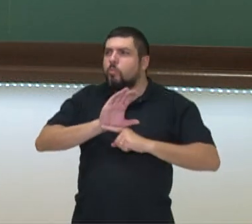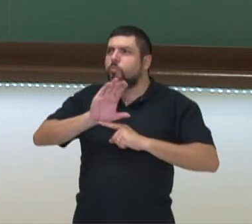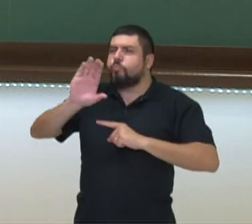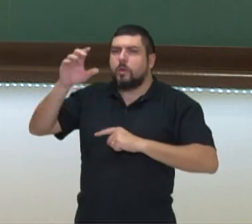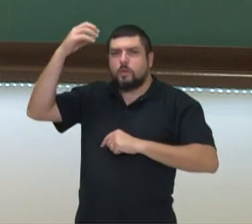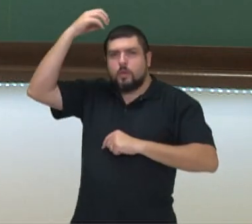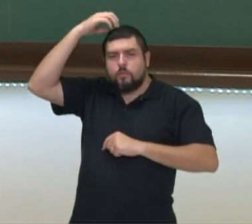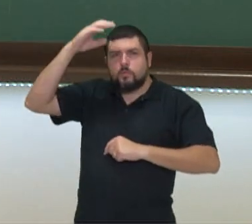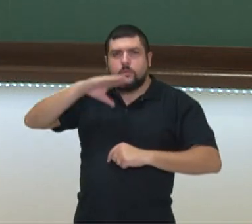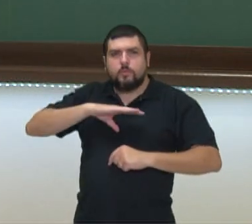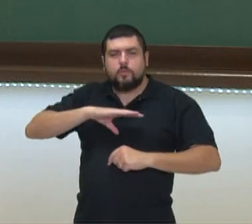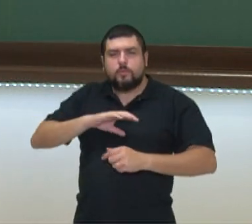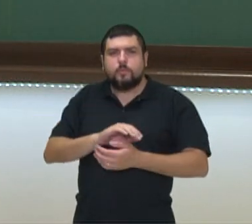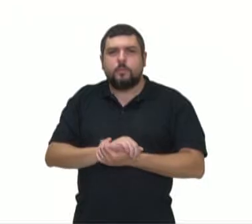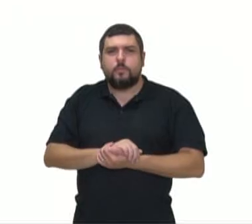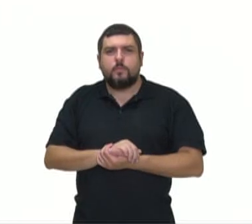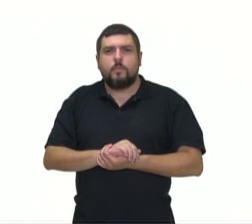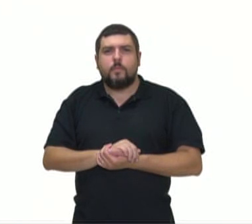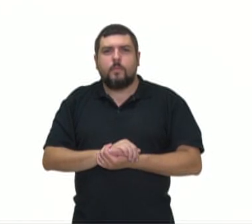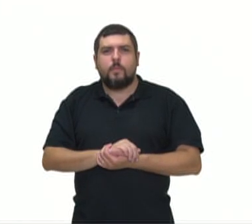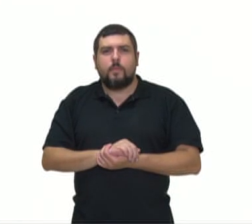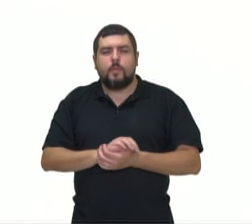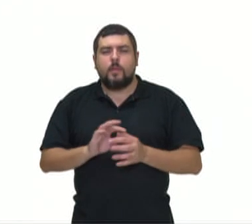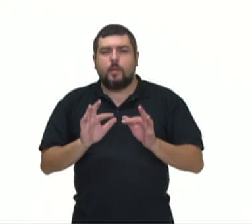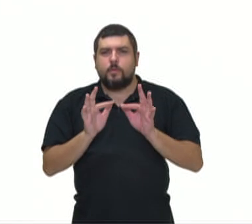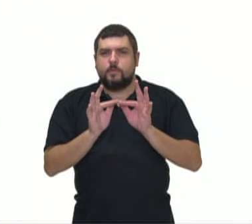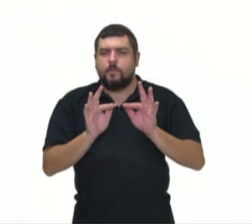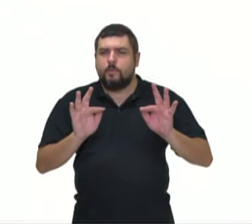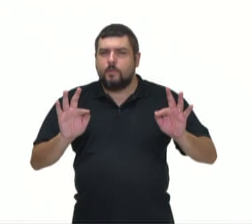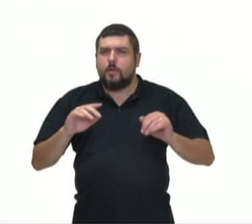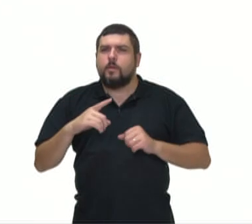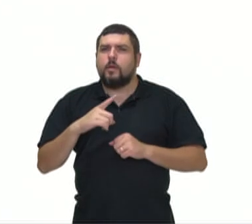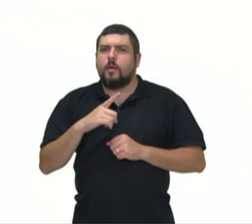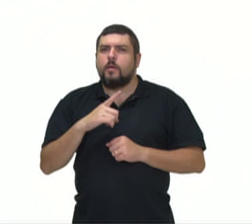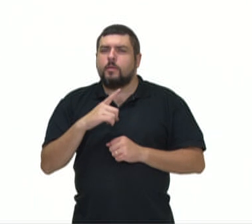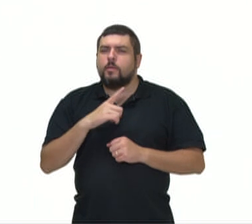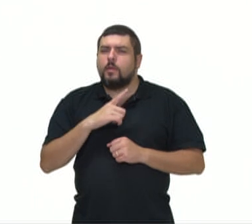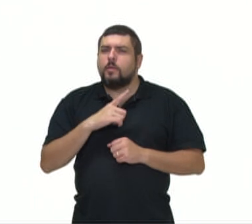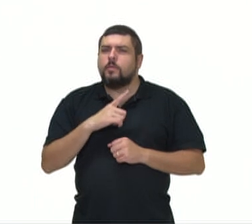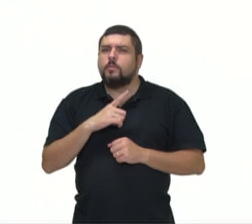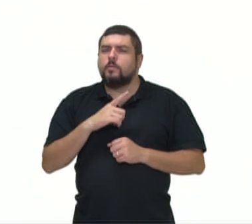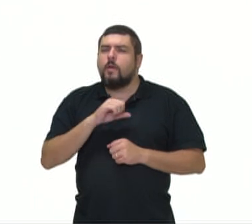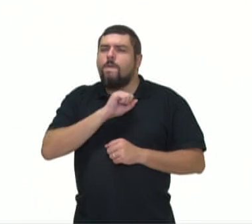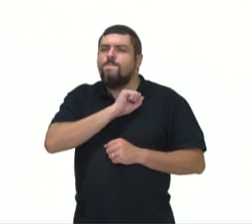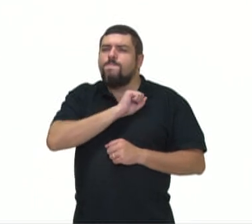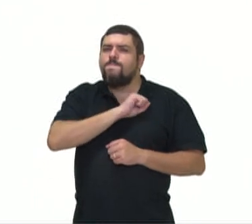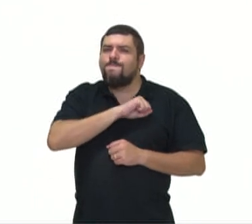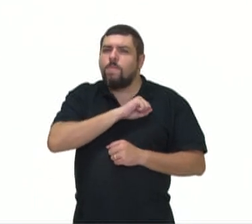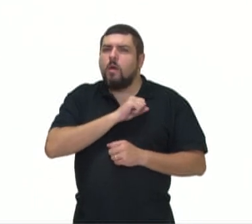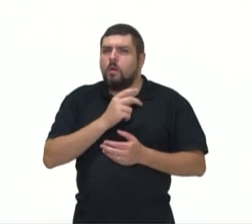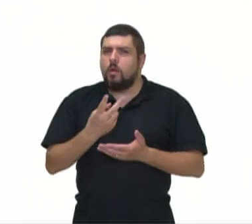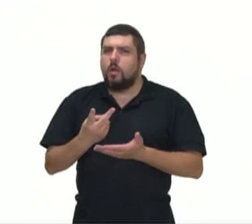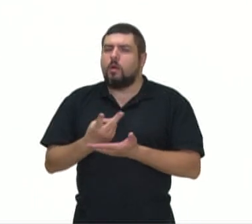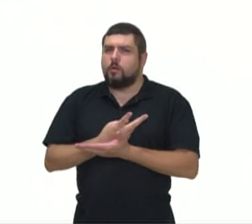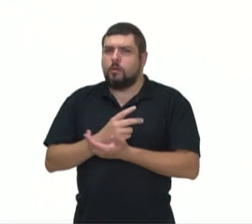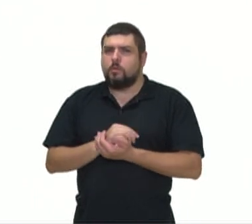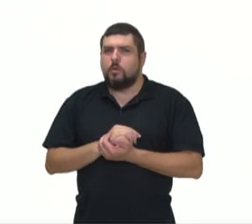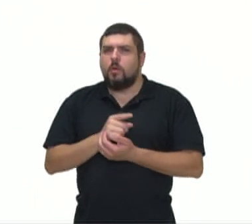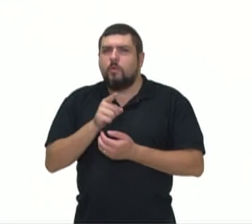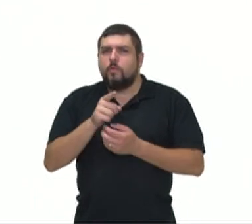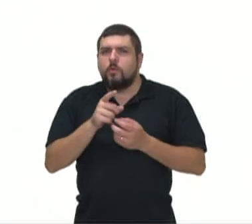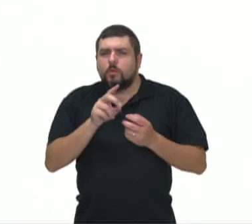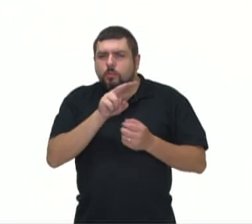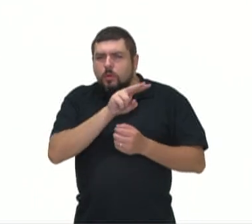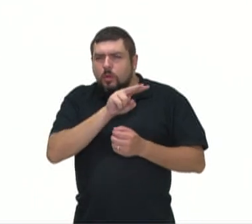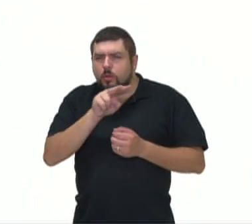E aqui uma atividade, né? A frase a seguir contém propositalmente alguns erros, né? Identifique esses